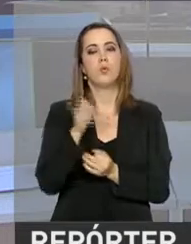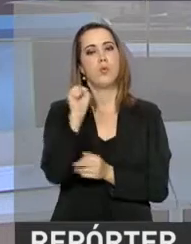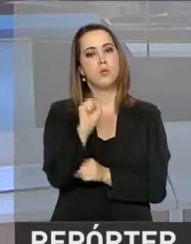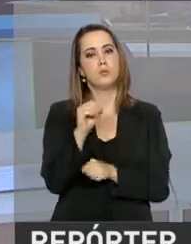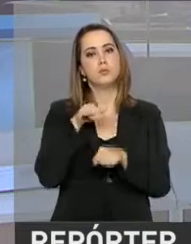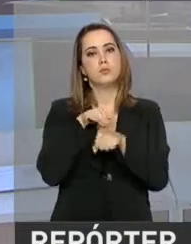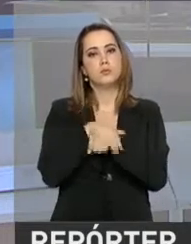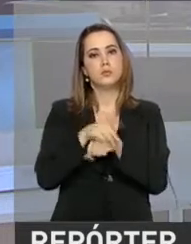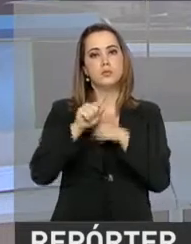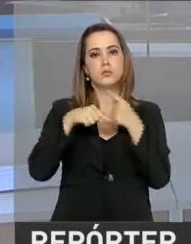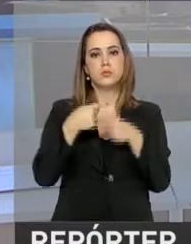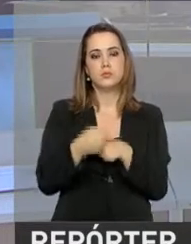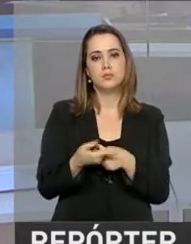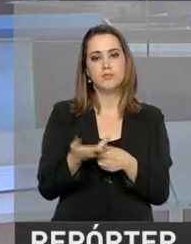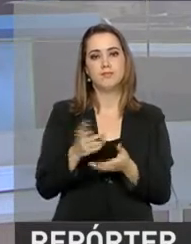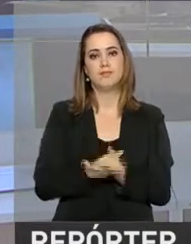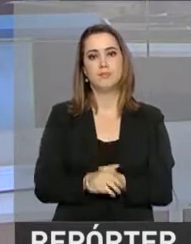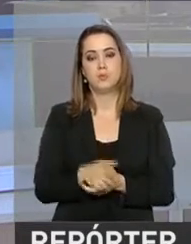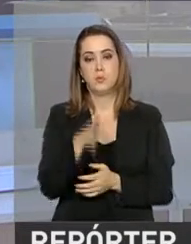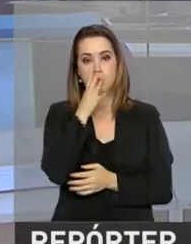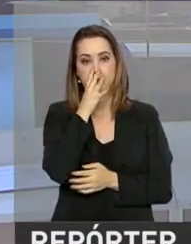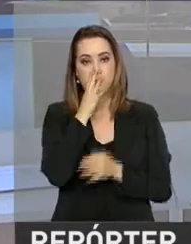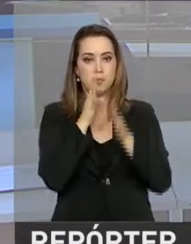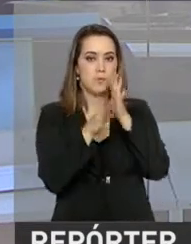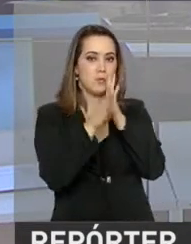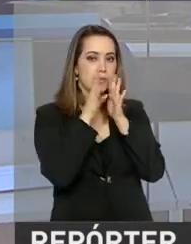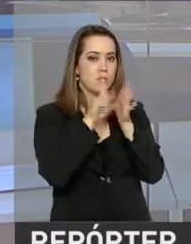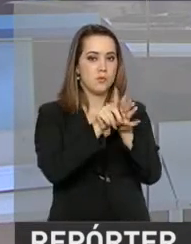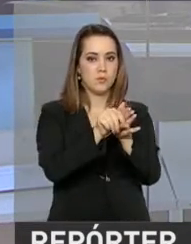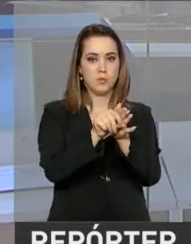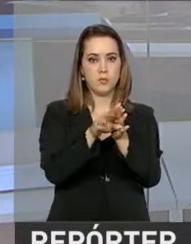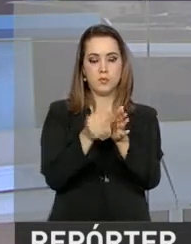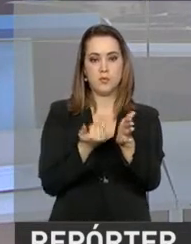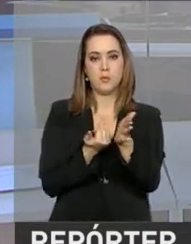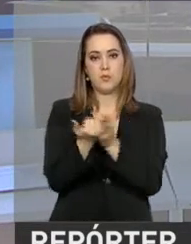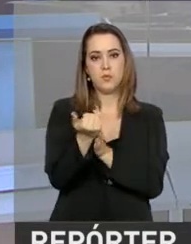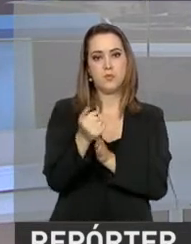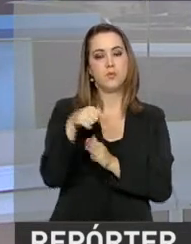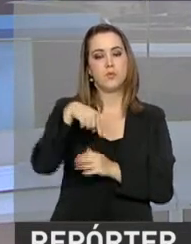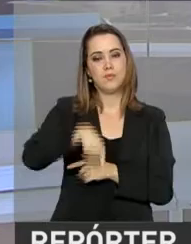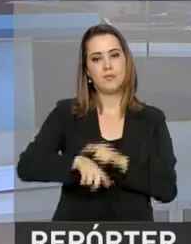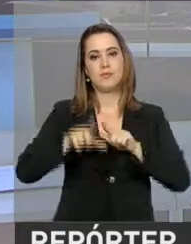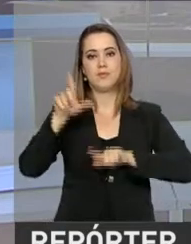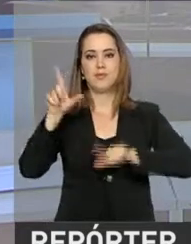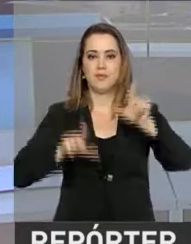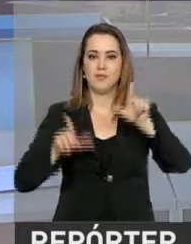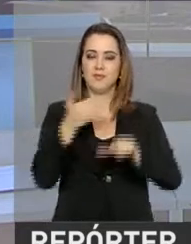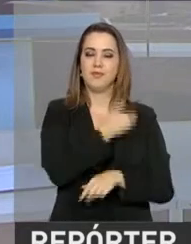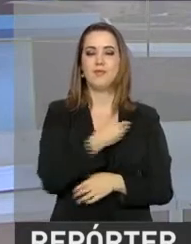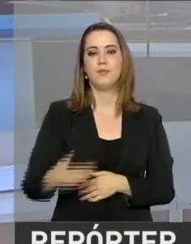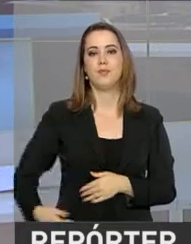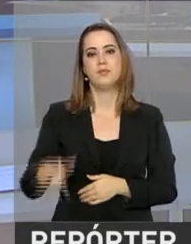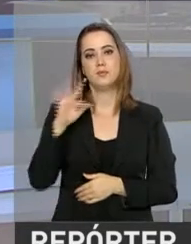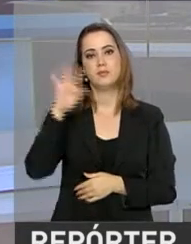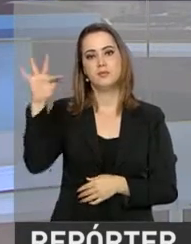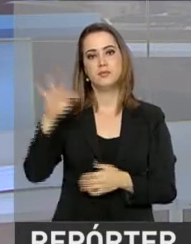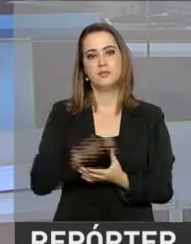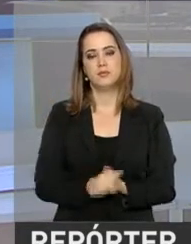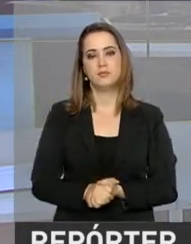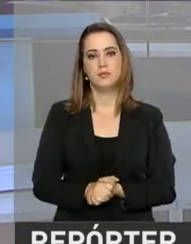oito da noite na próxima edição acompanhe também as novidades em nossas redes sociais continue com a gente aqui na nbr a tv do governo